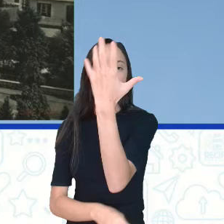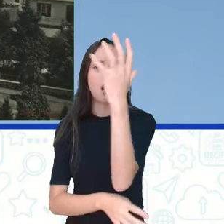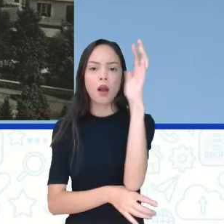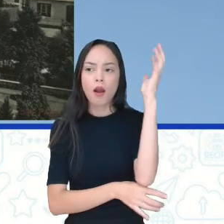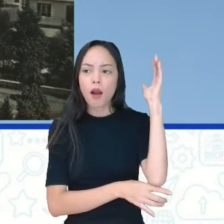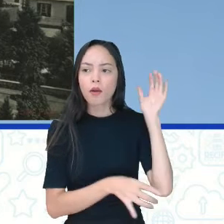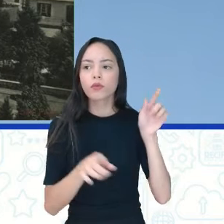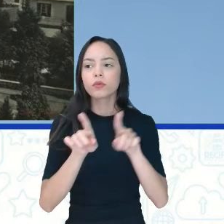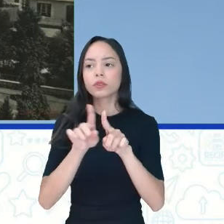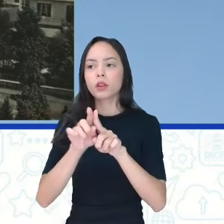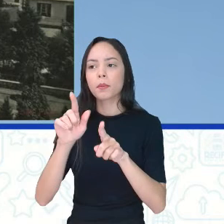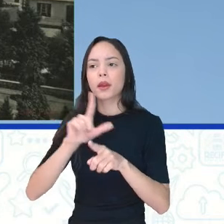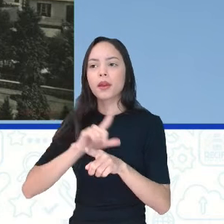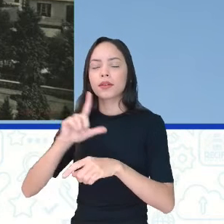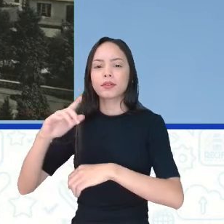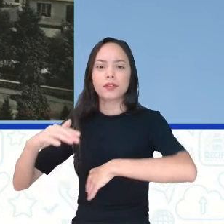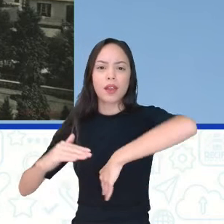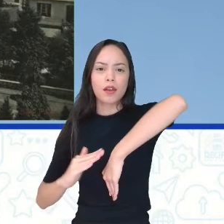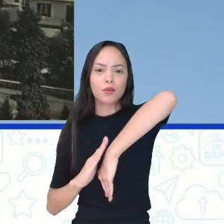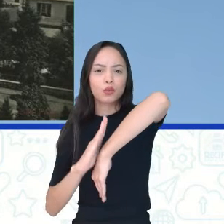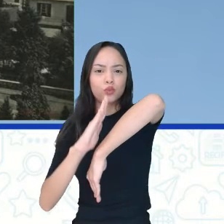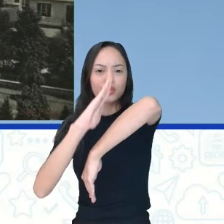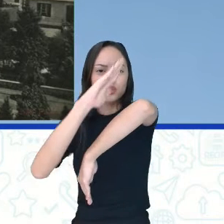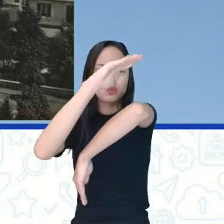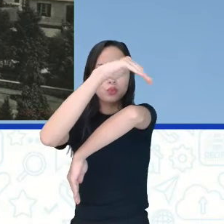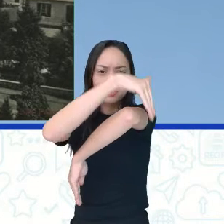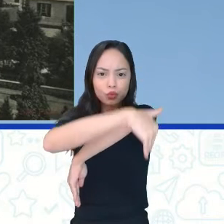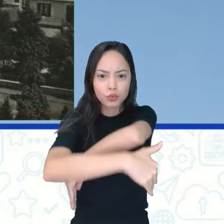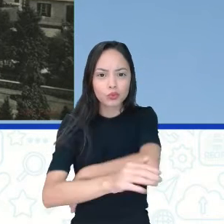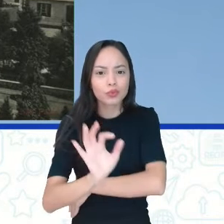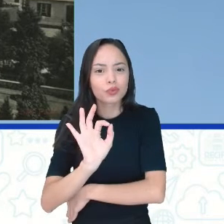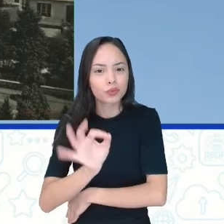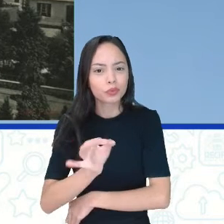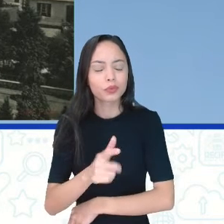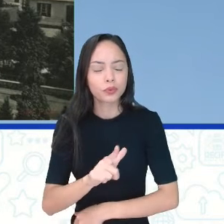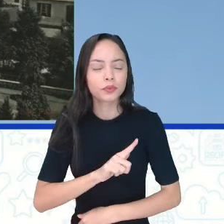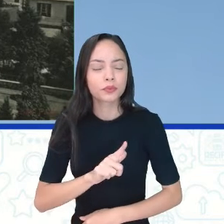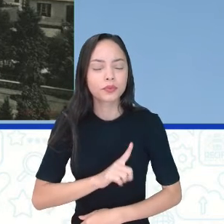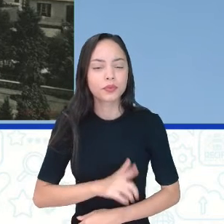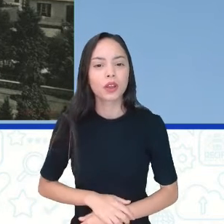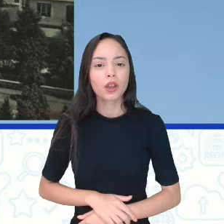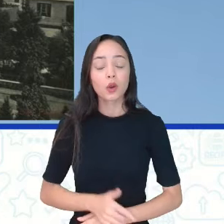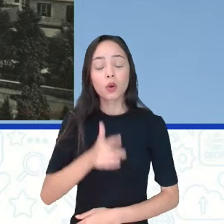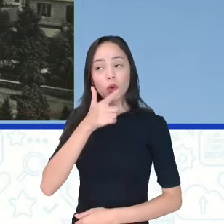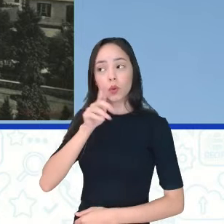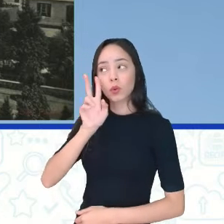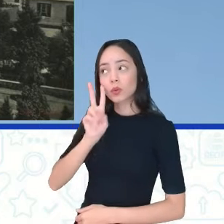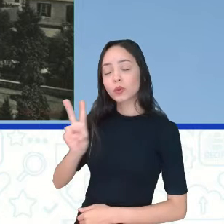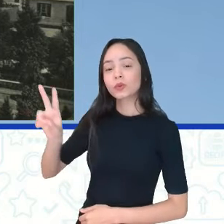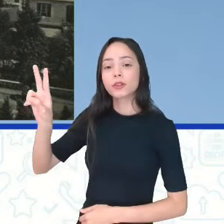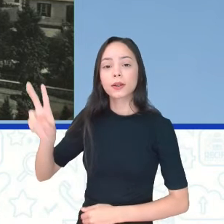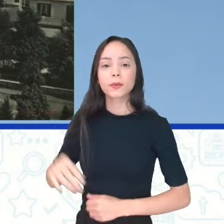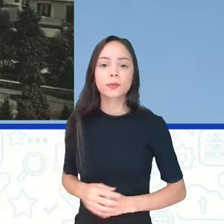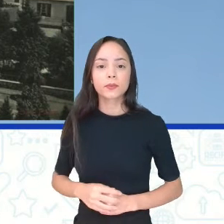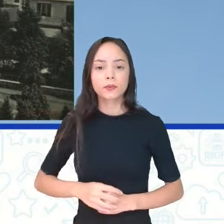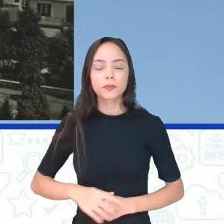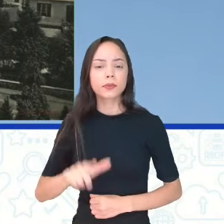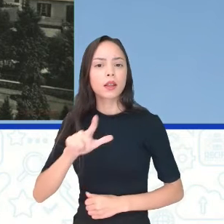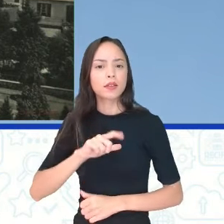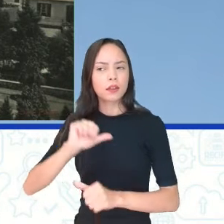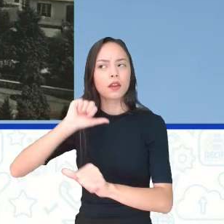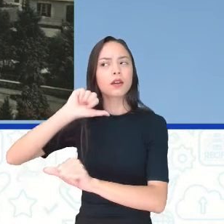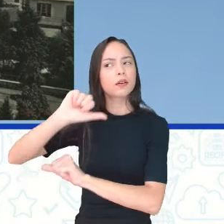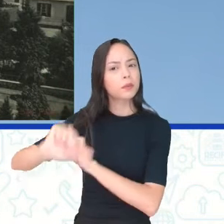atrás, né, montanhas, né, um morrinho ali atrás. Então eu consigo ver que houveram